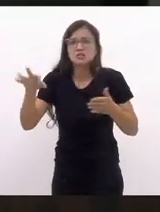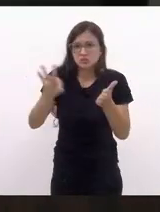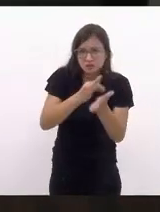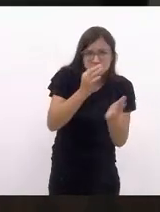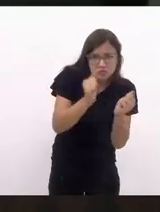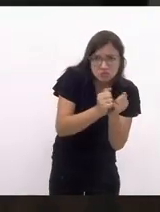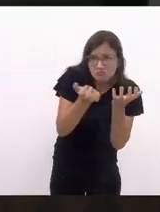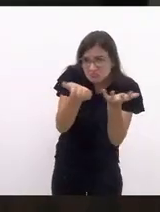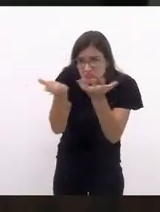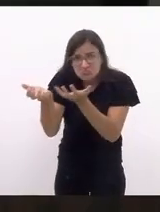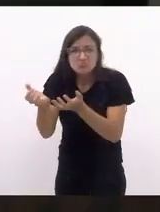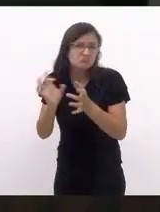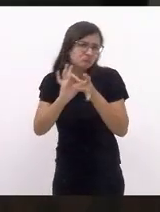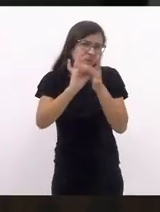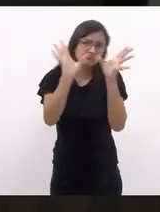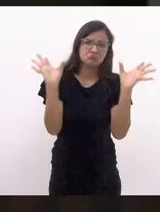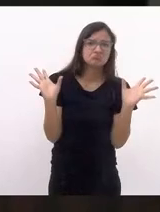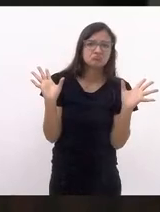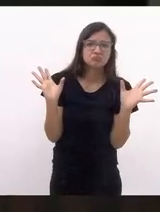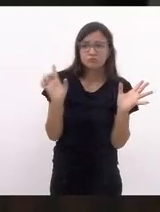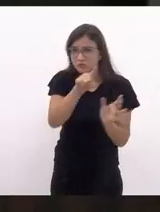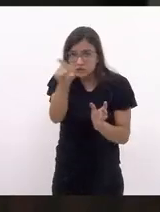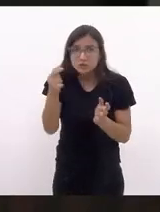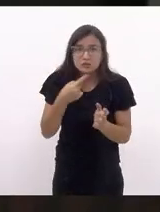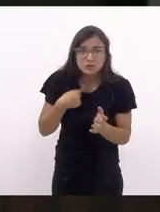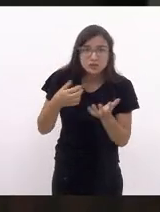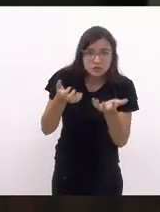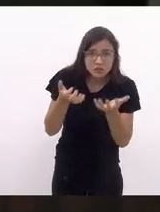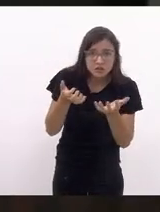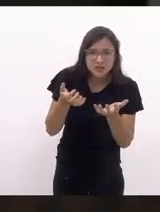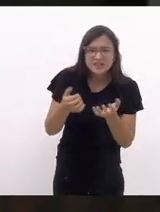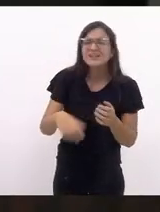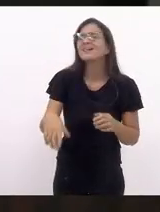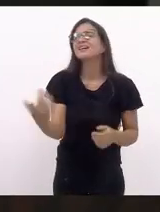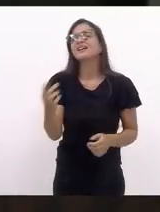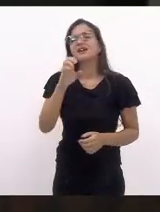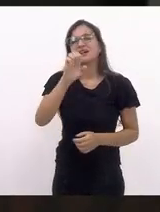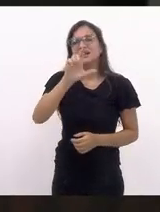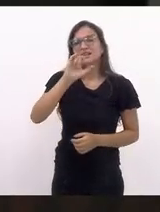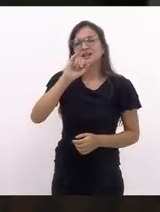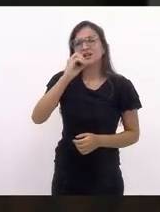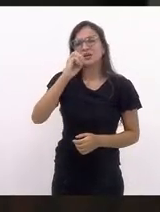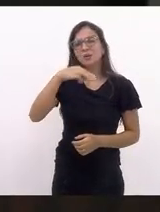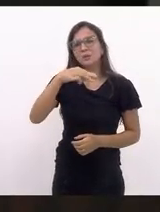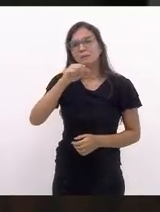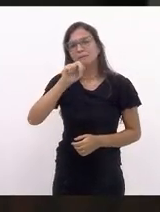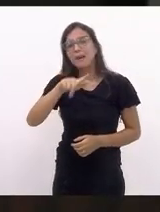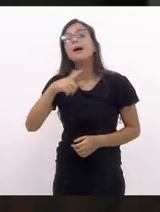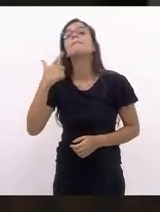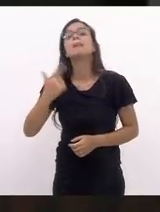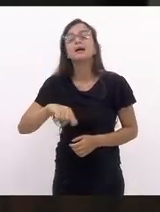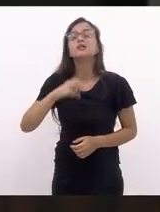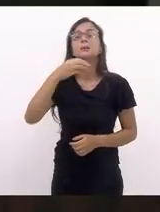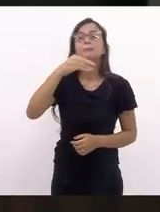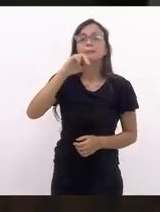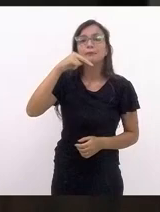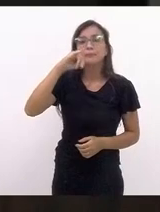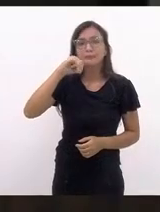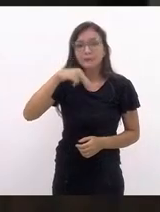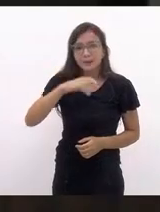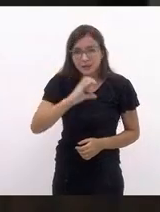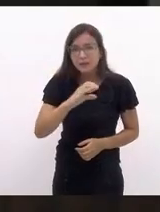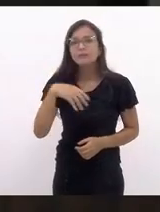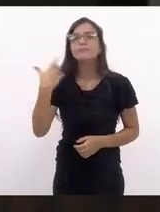fala alguém quer que se qual todo o deputado Noel ele é uma marlink Dionísio